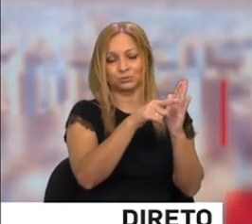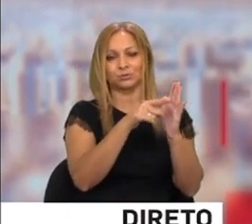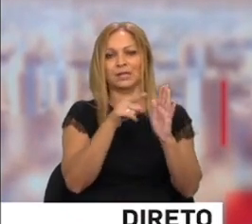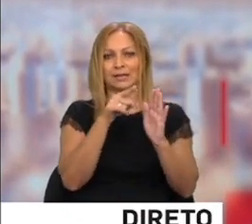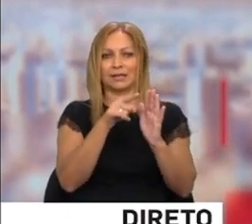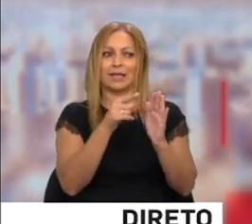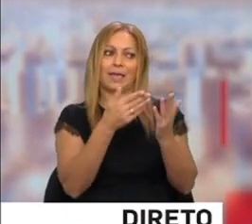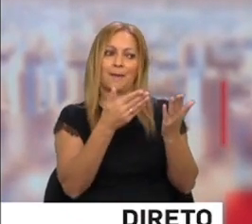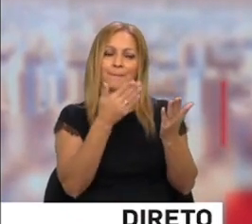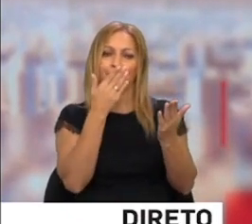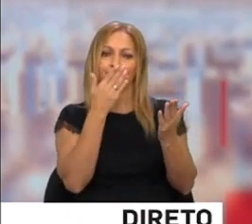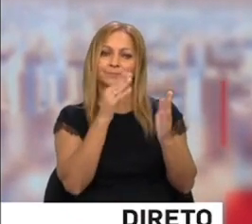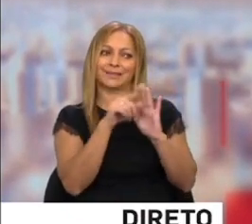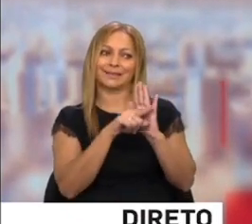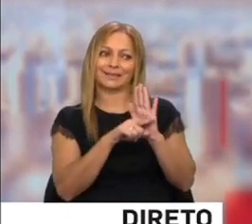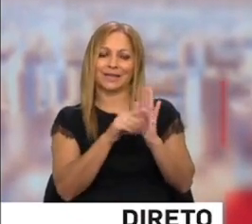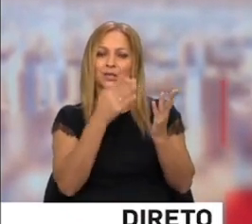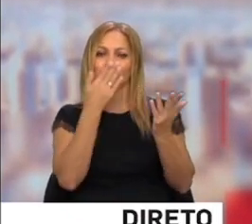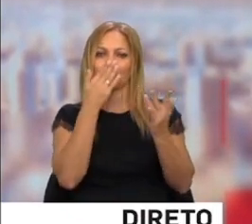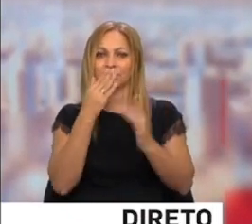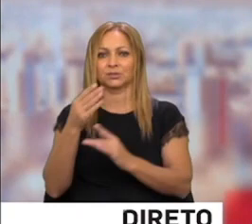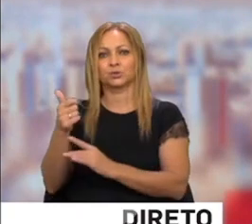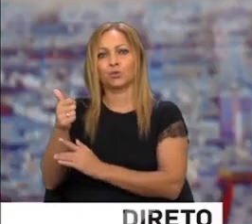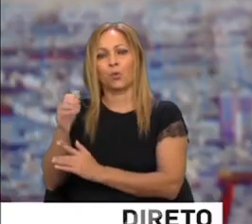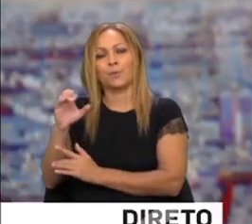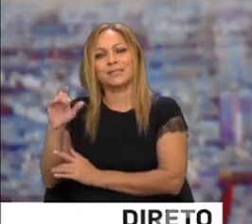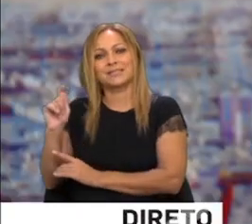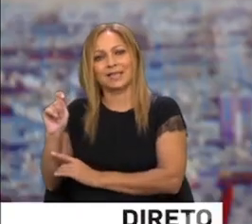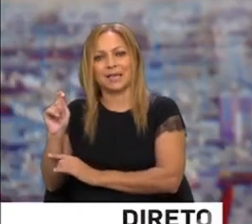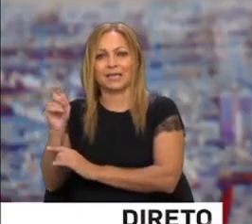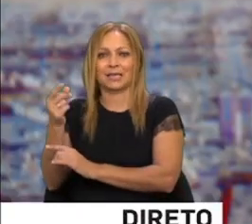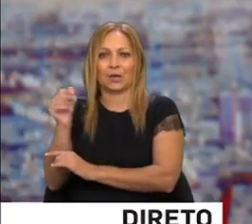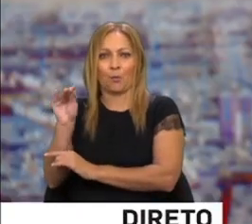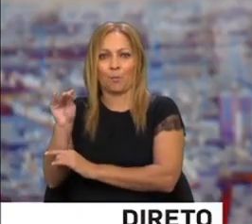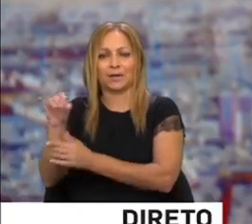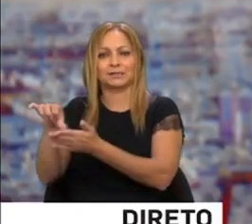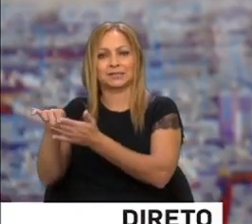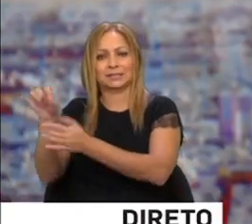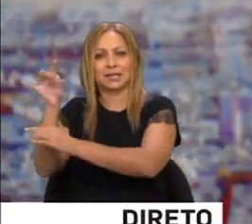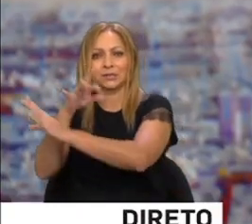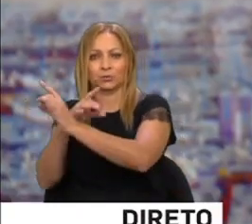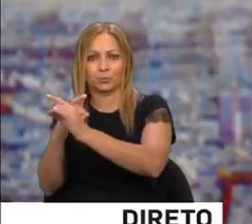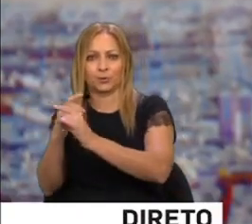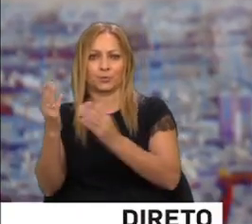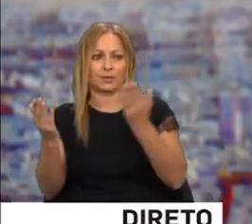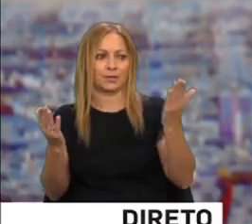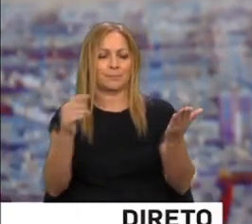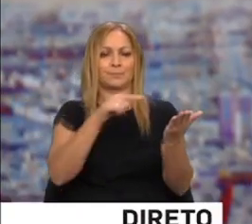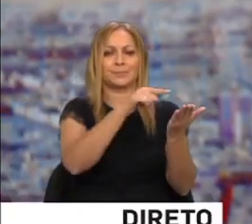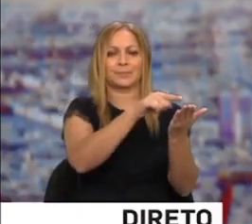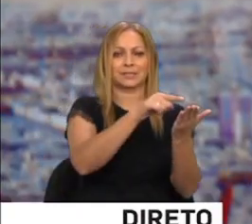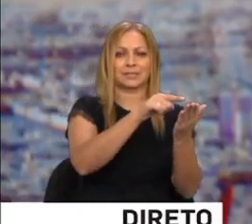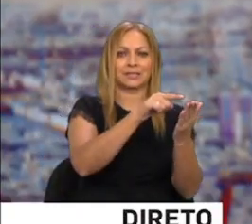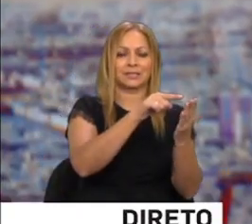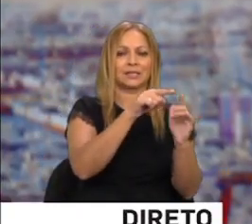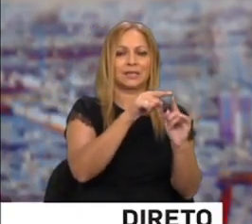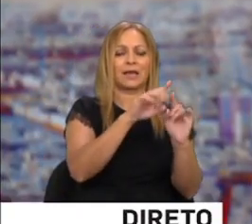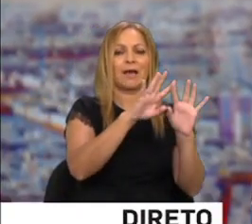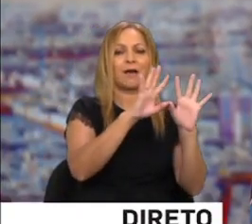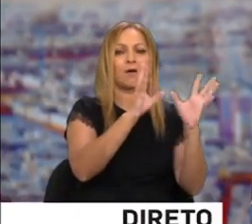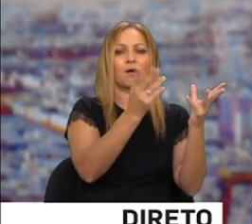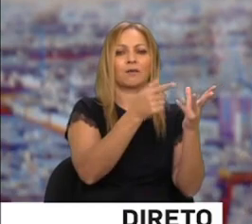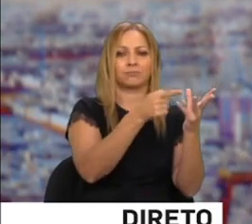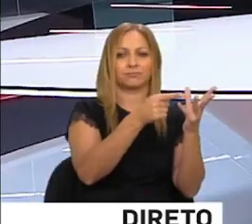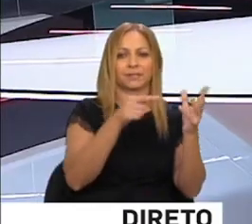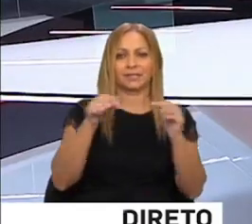à estabilidade de preço mas por exemplo na Europa não é americana olha se também aos dados do emprego e no vc não olhar praticamente